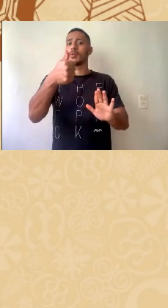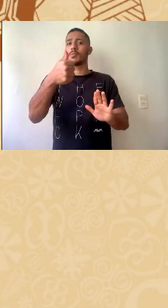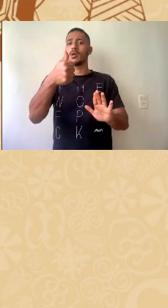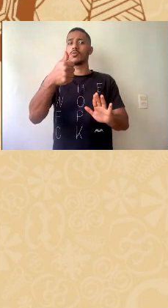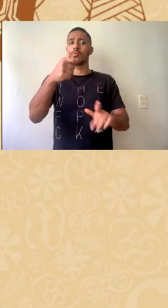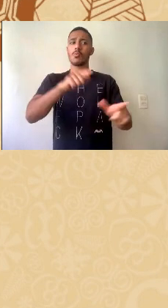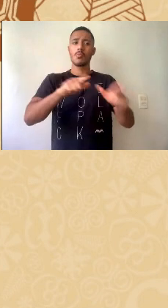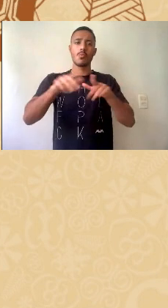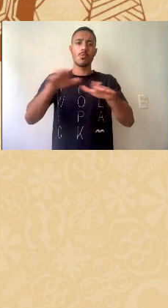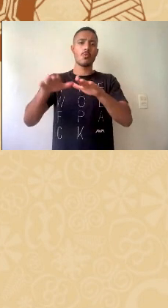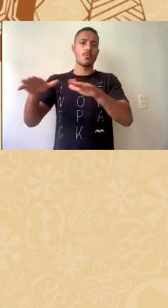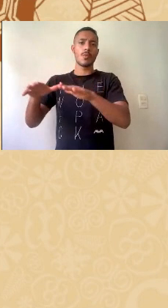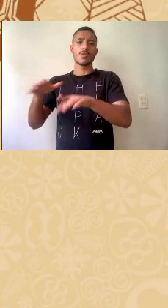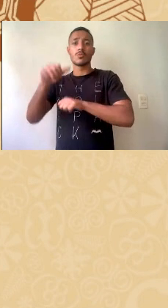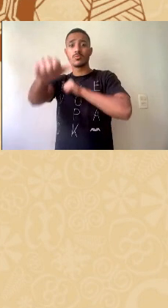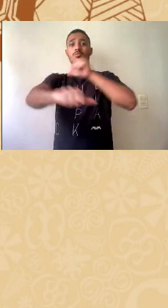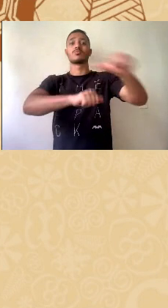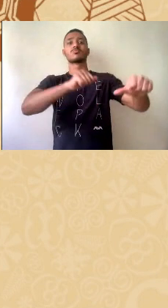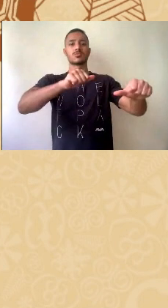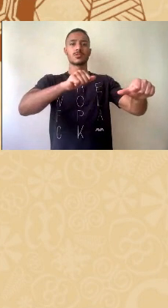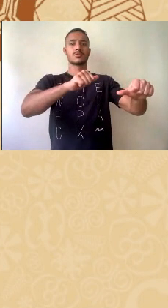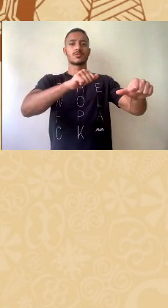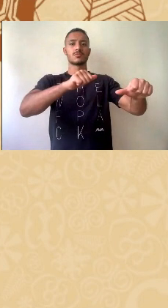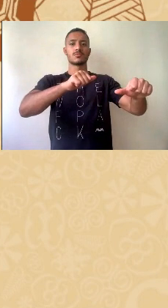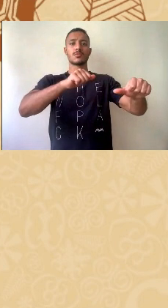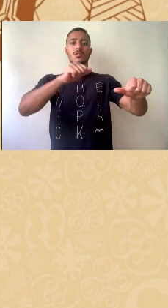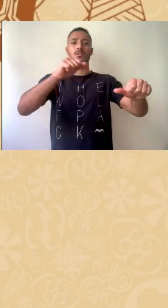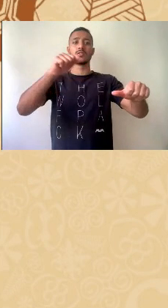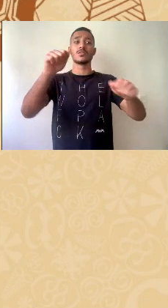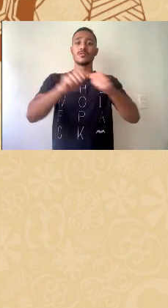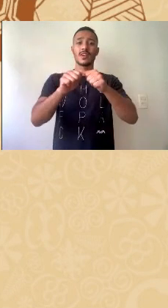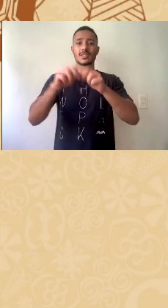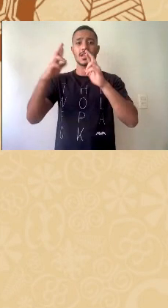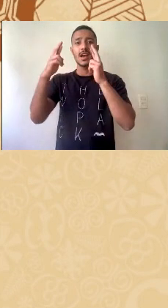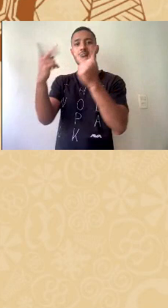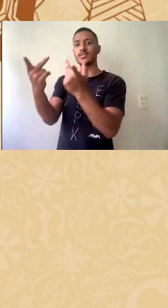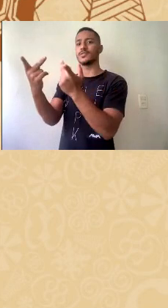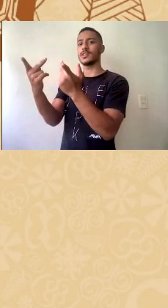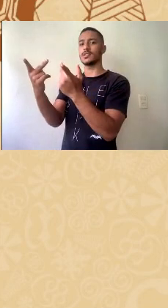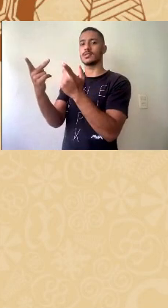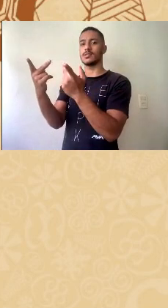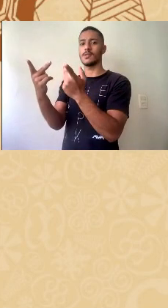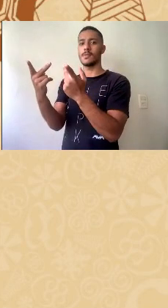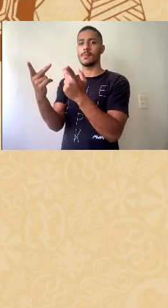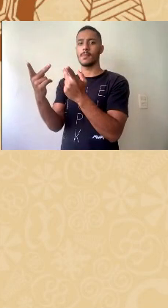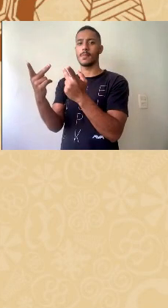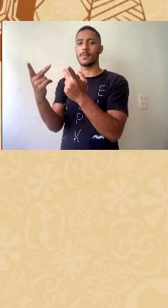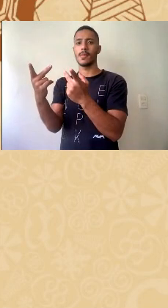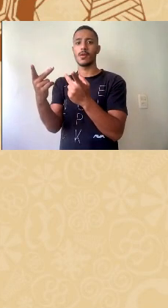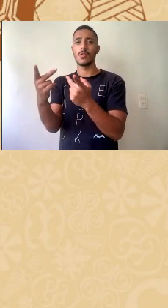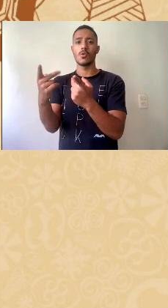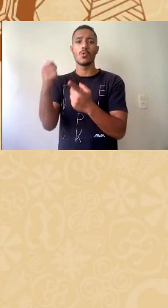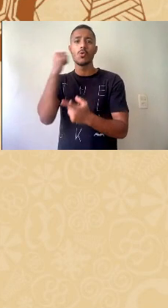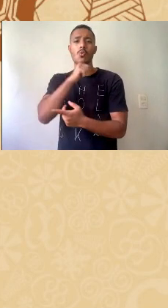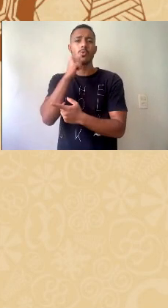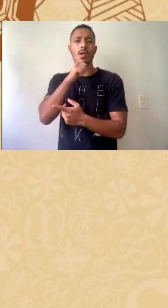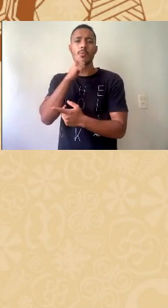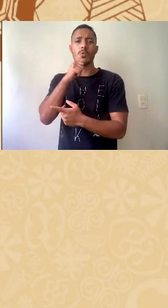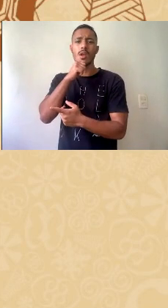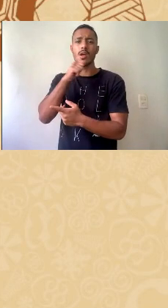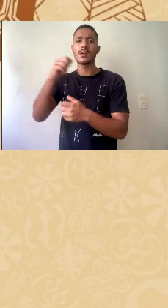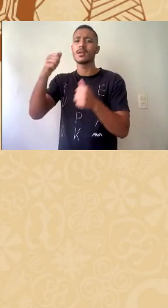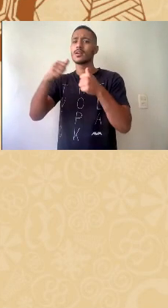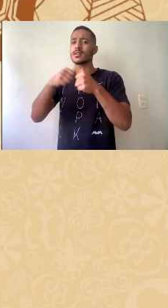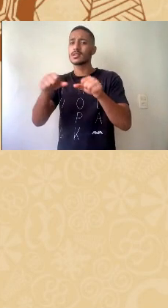de transformação, de ação. Então, quando a Cláudia traz o histórico do movimento, eu quero